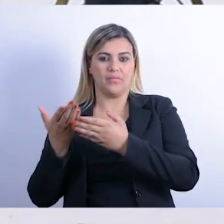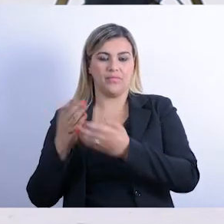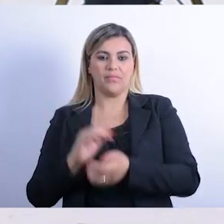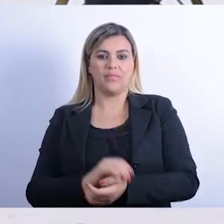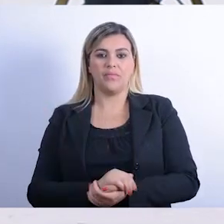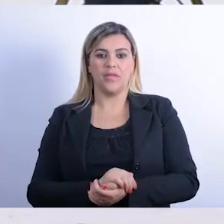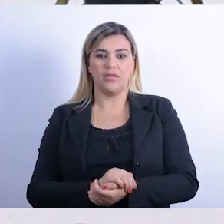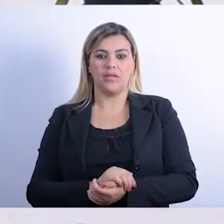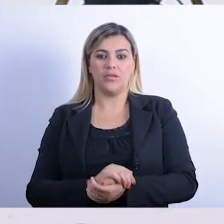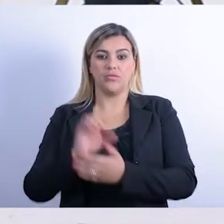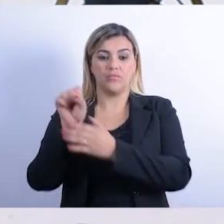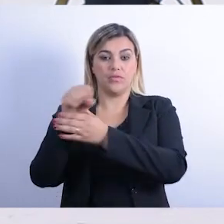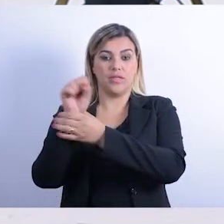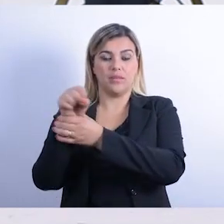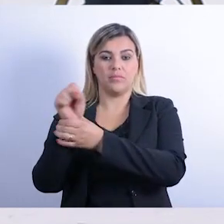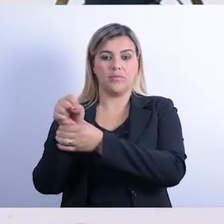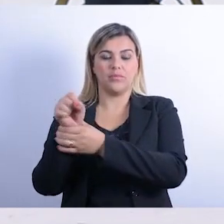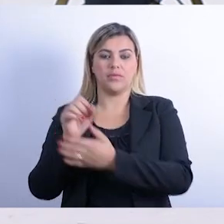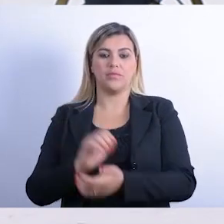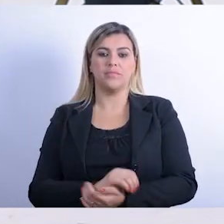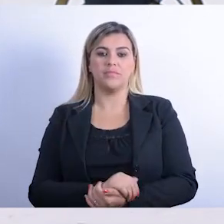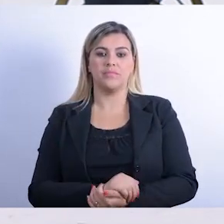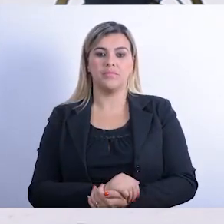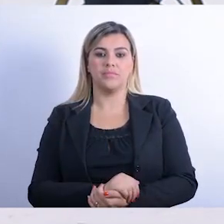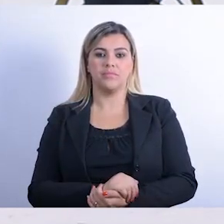de fisioterapeutas de Minas.